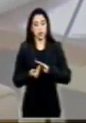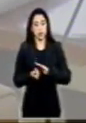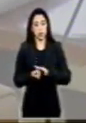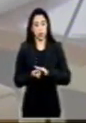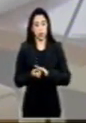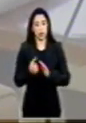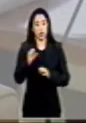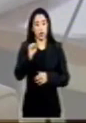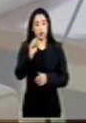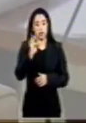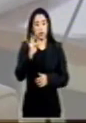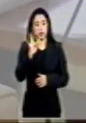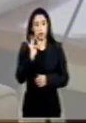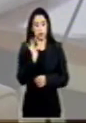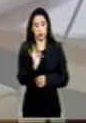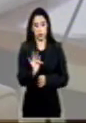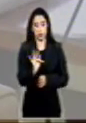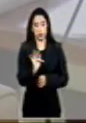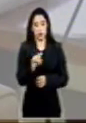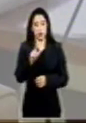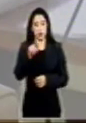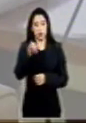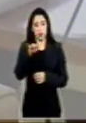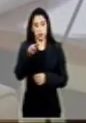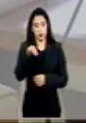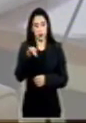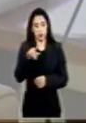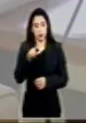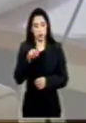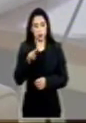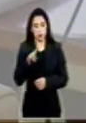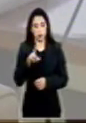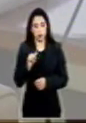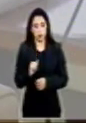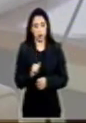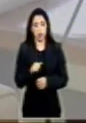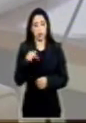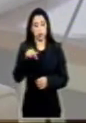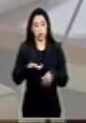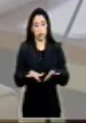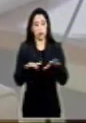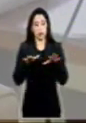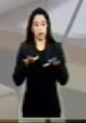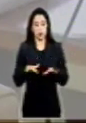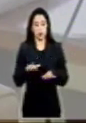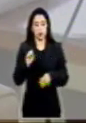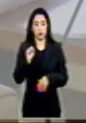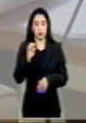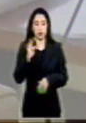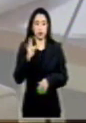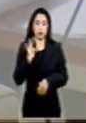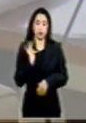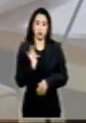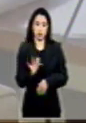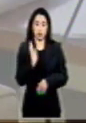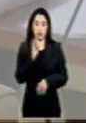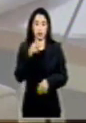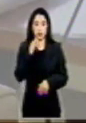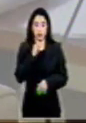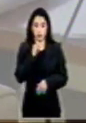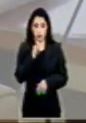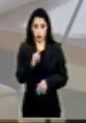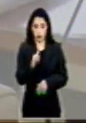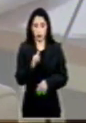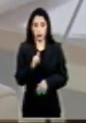proponho a confirmação da liminar no que toca à tramitação no âmbito dessa Corte dos procedimentos já mencionados, proponho